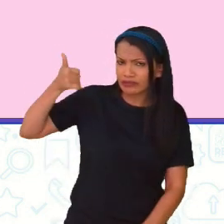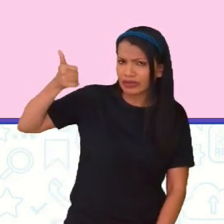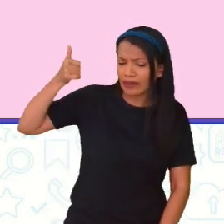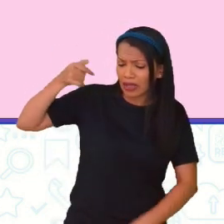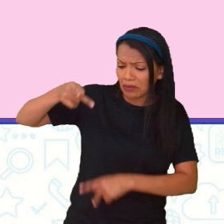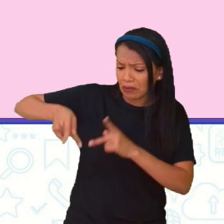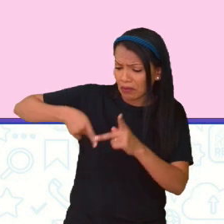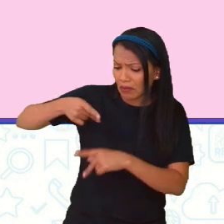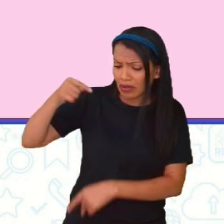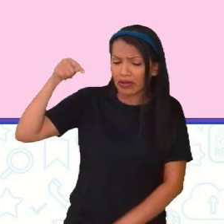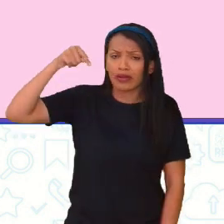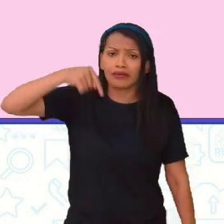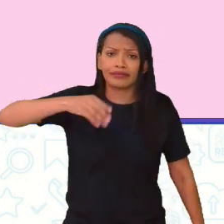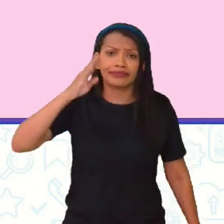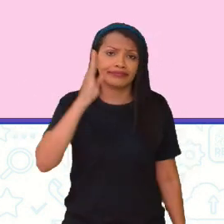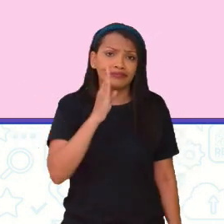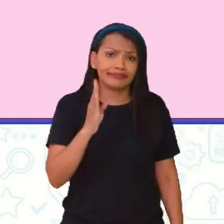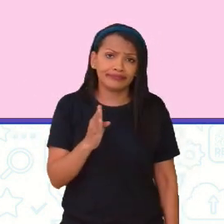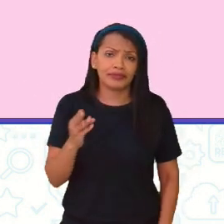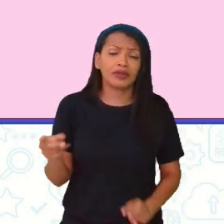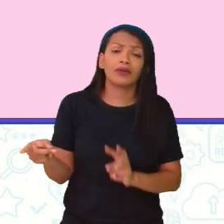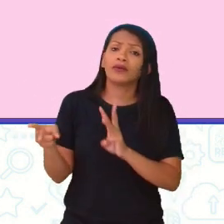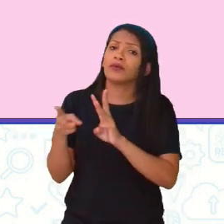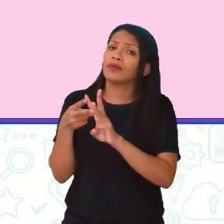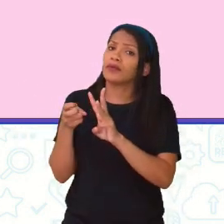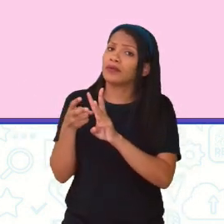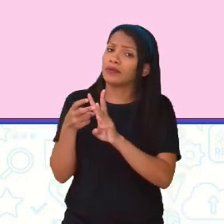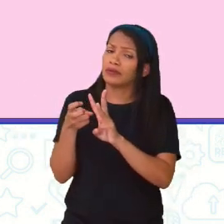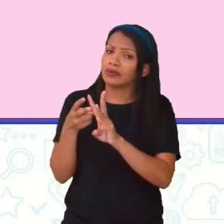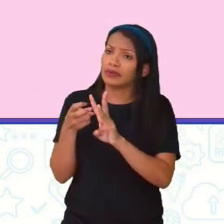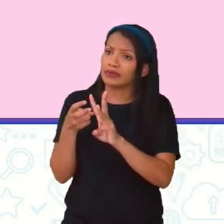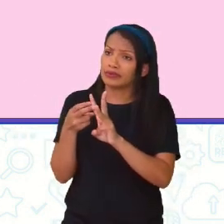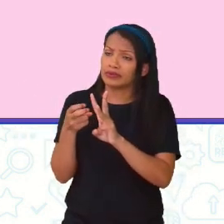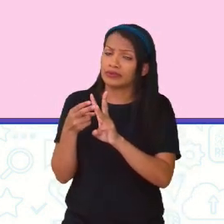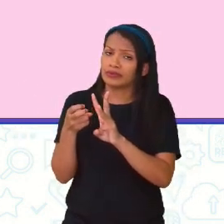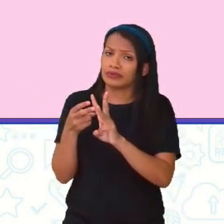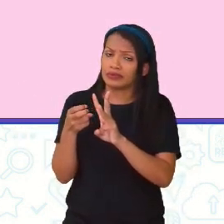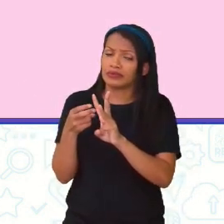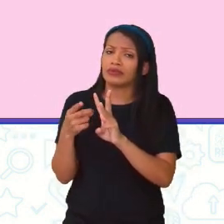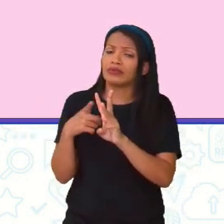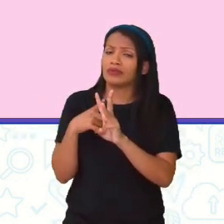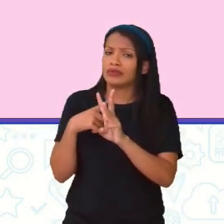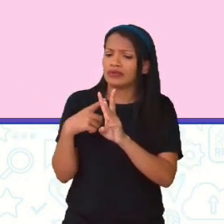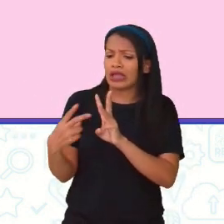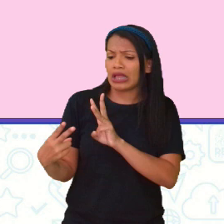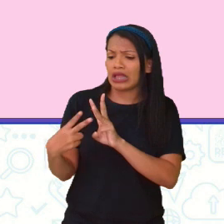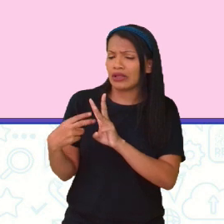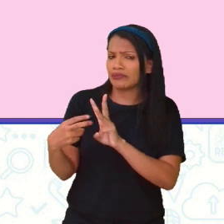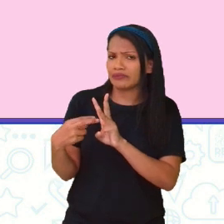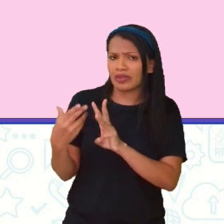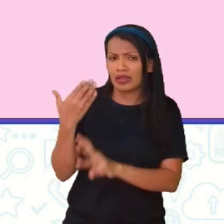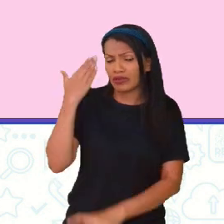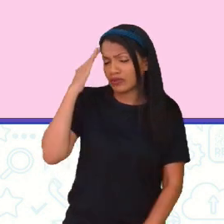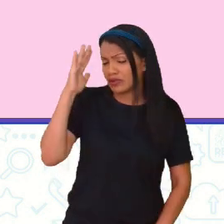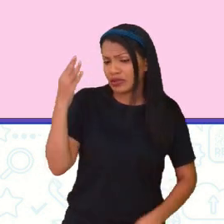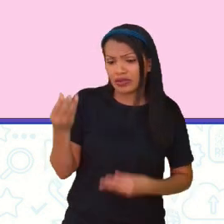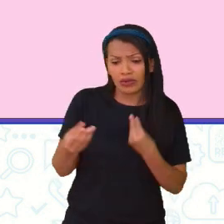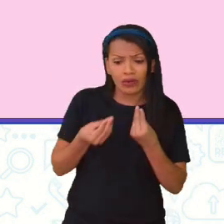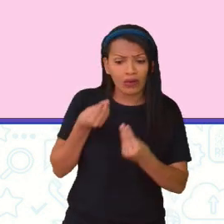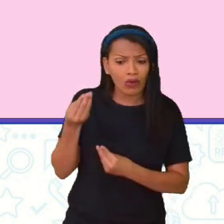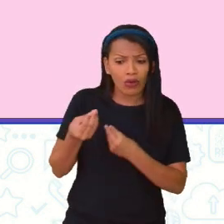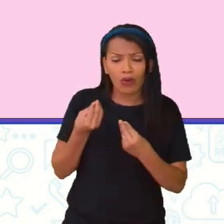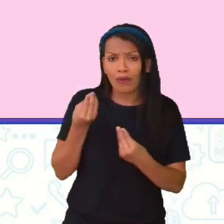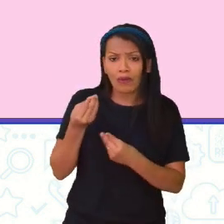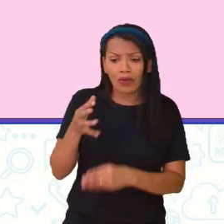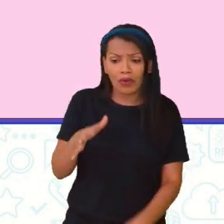né? E o indígena, ele não sei como é no